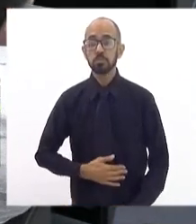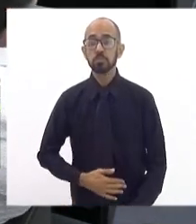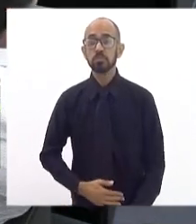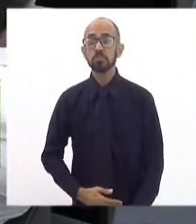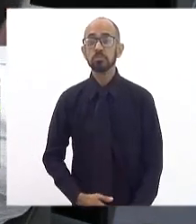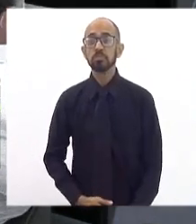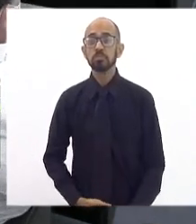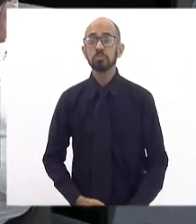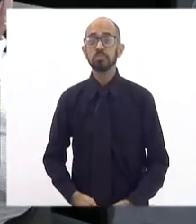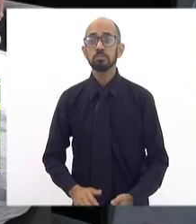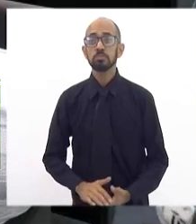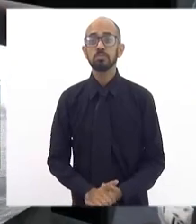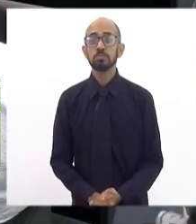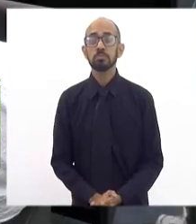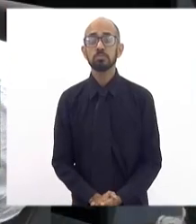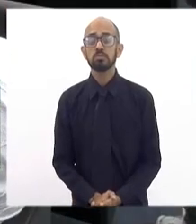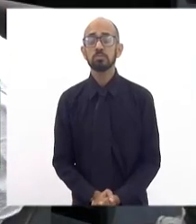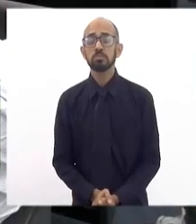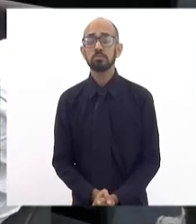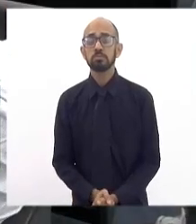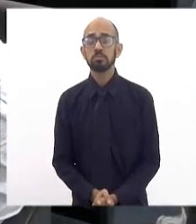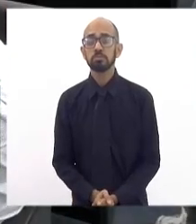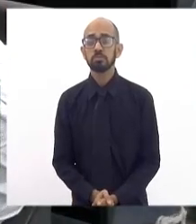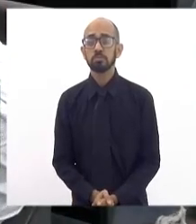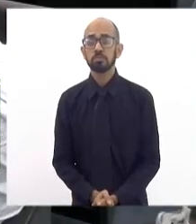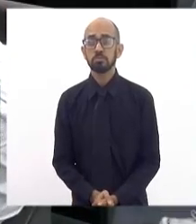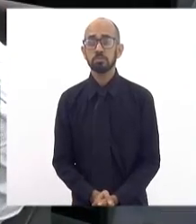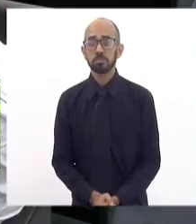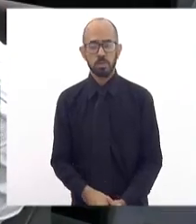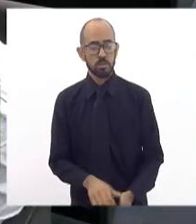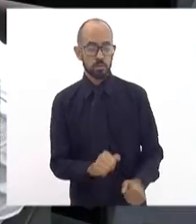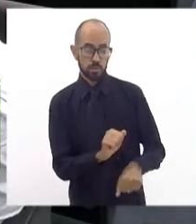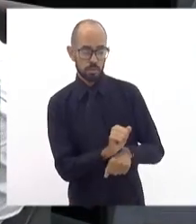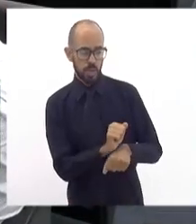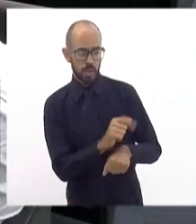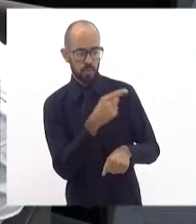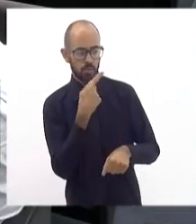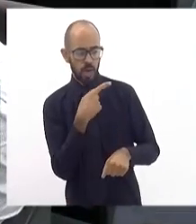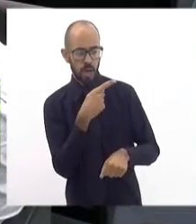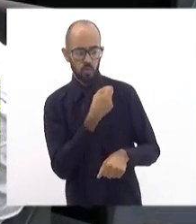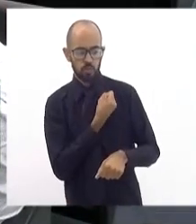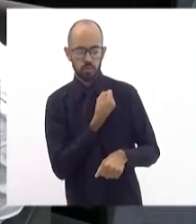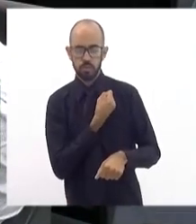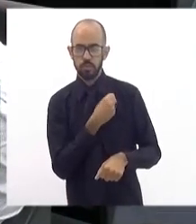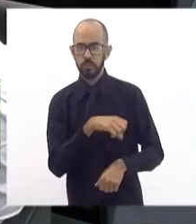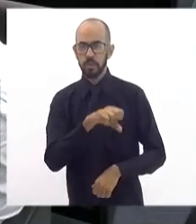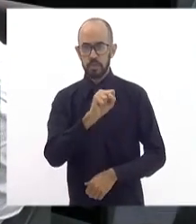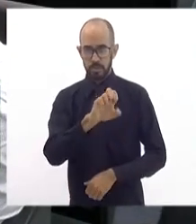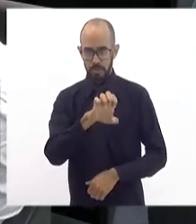sei 002004 pois é deixa ele falar o número porque foi